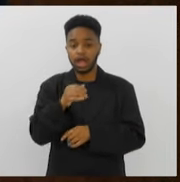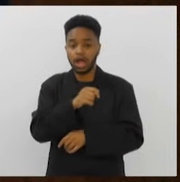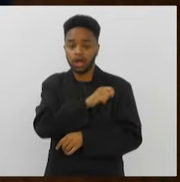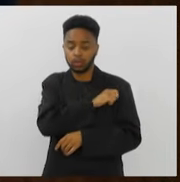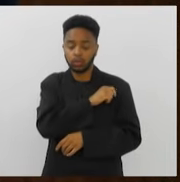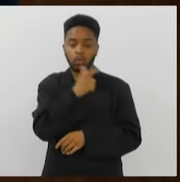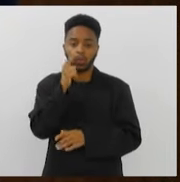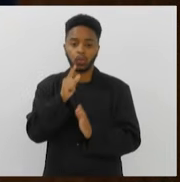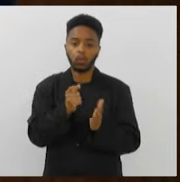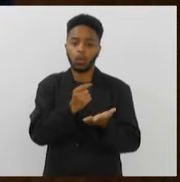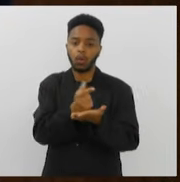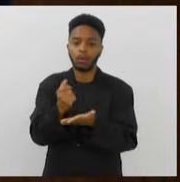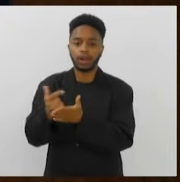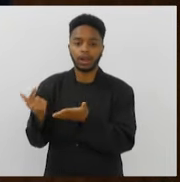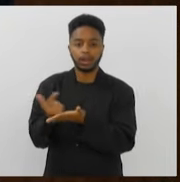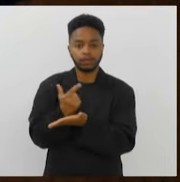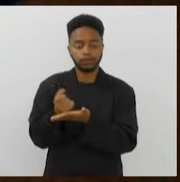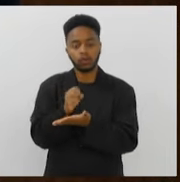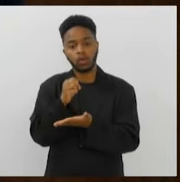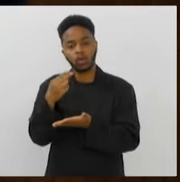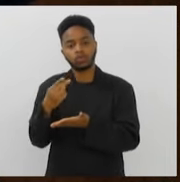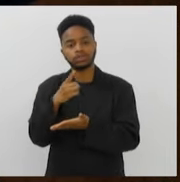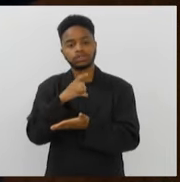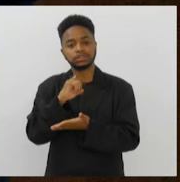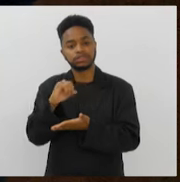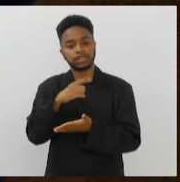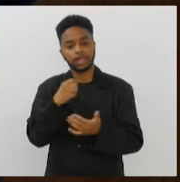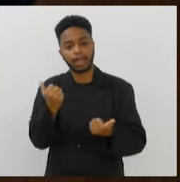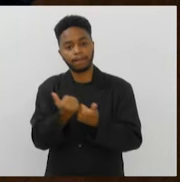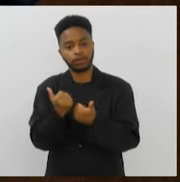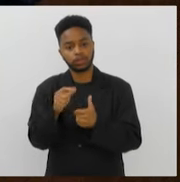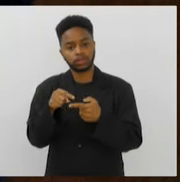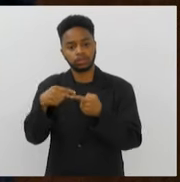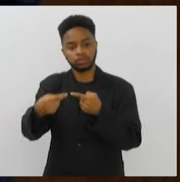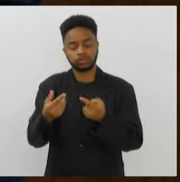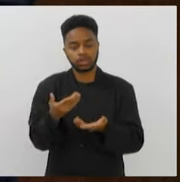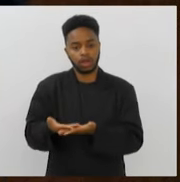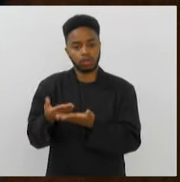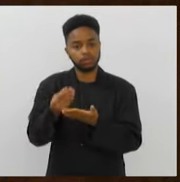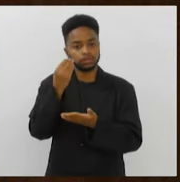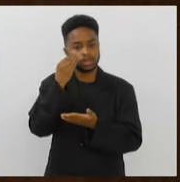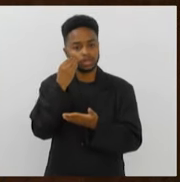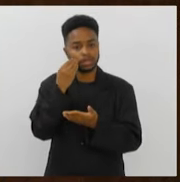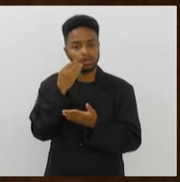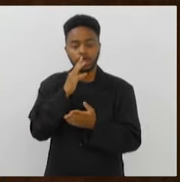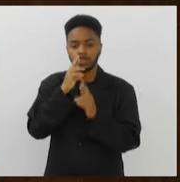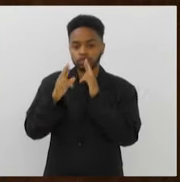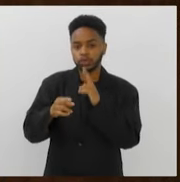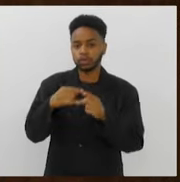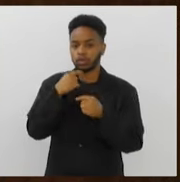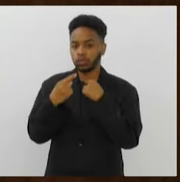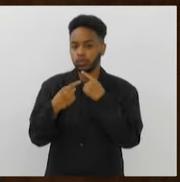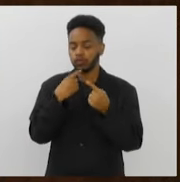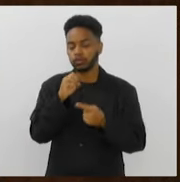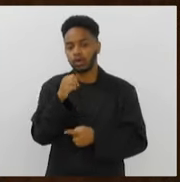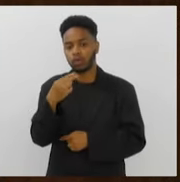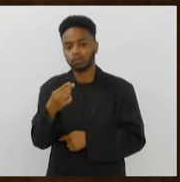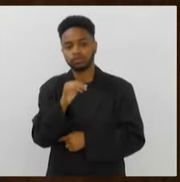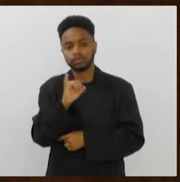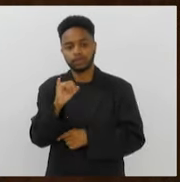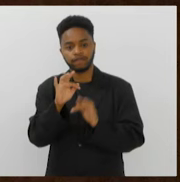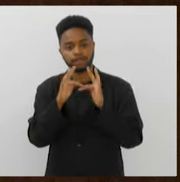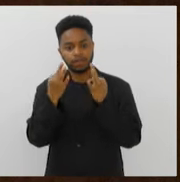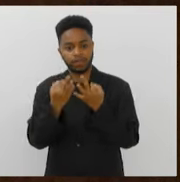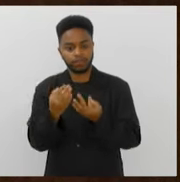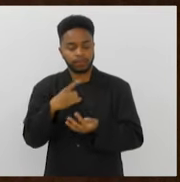aos livros, se há algum tipo de assistência pós-aula para tirar uma série de dúvidas, se a família tem